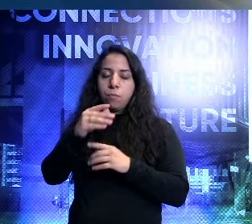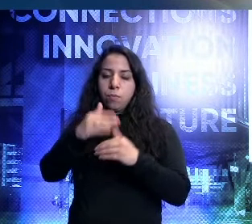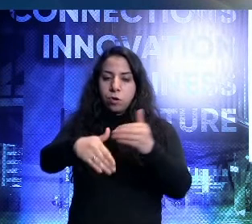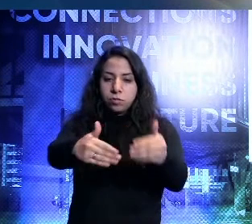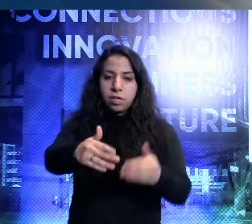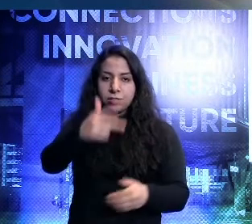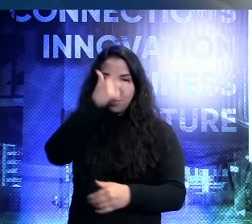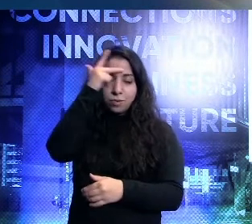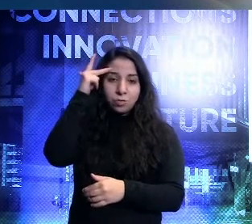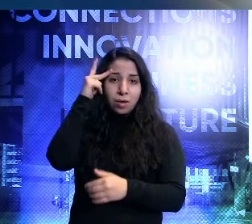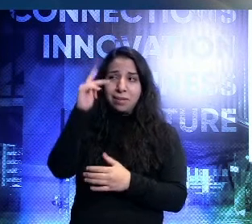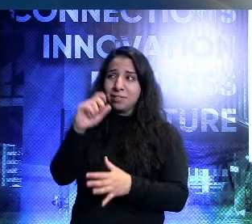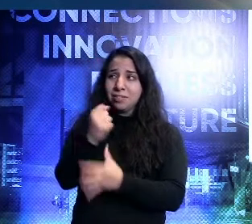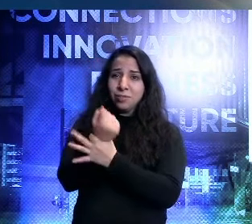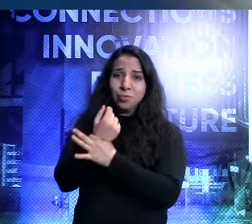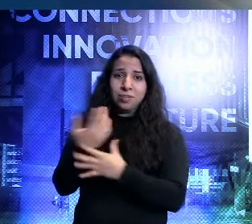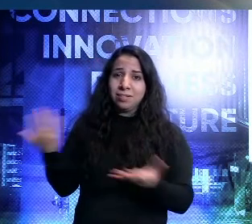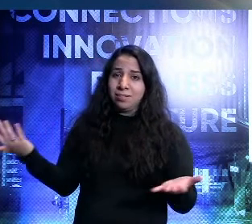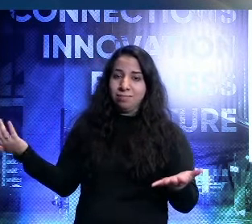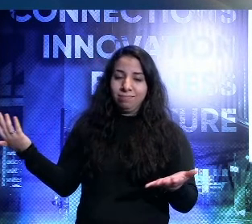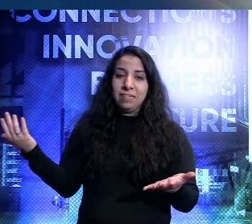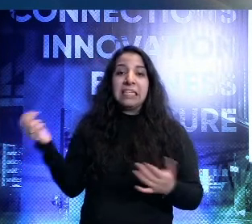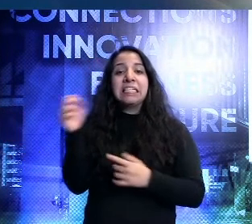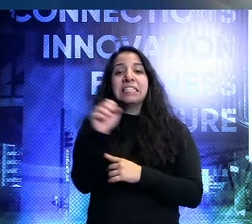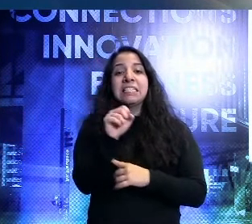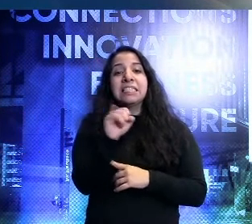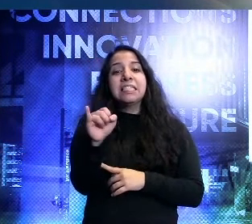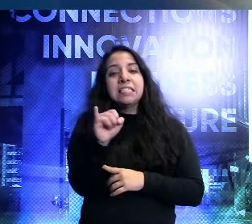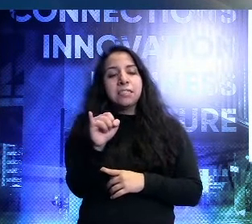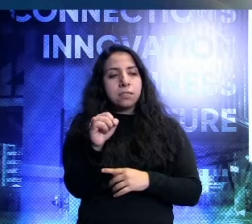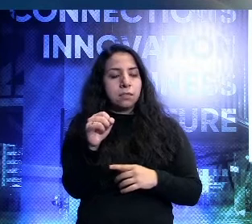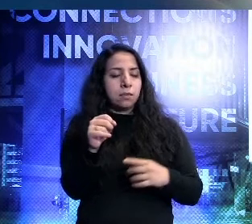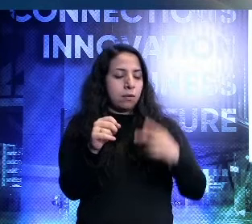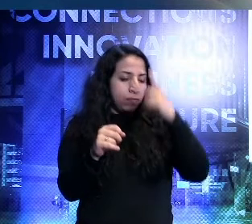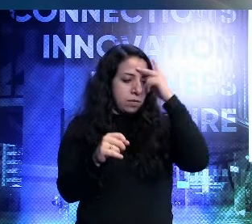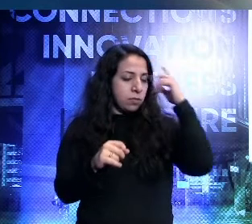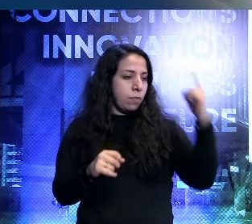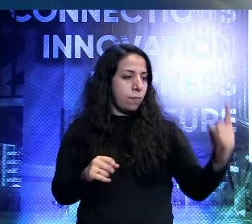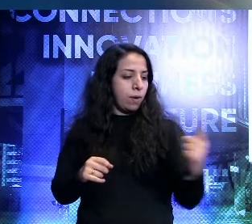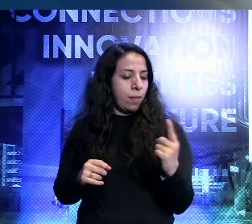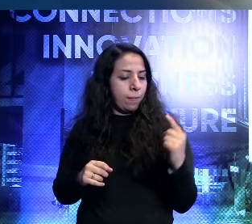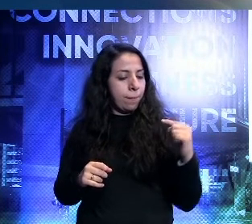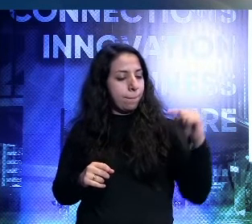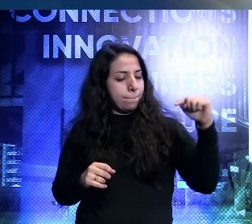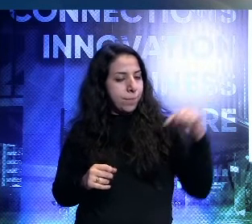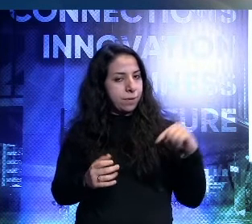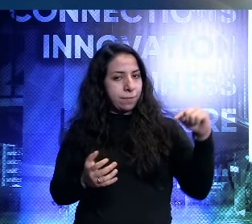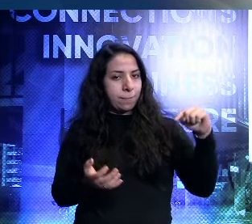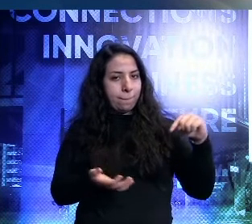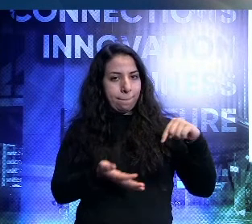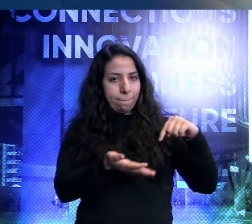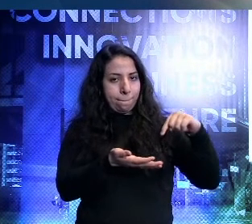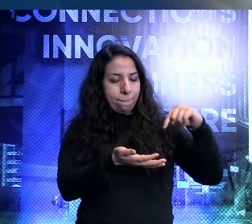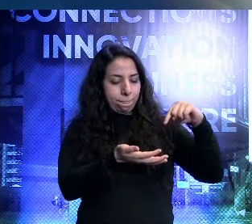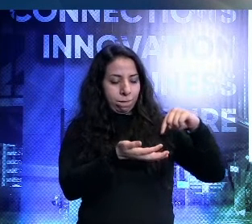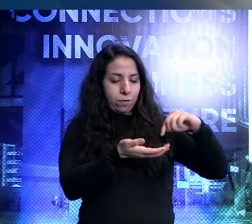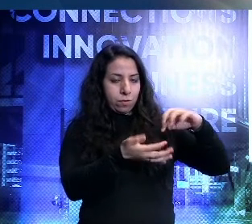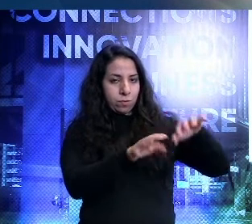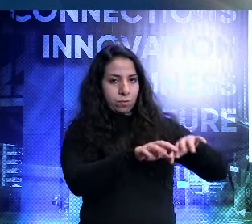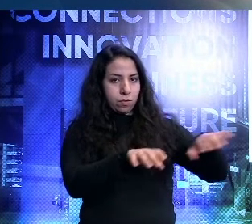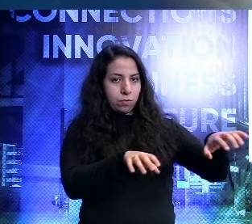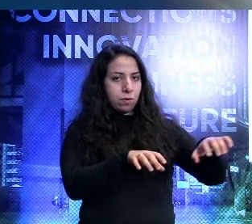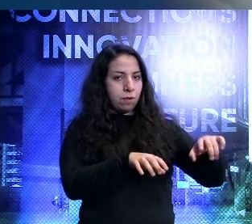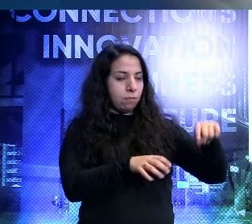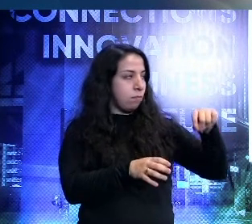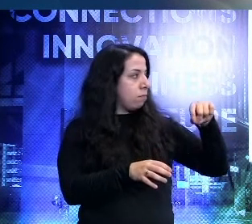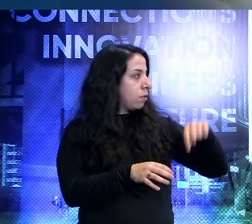sempre. Imagina, estou lá, e se o brother que deveria apertar o botão do meu batch, né, a galera nem sabe o que é batch, né,